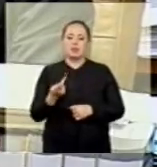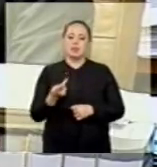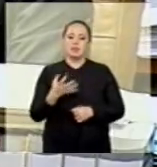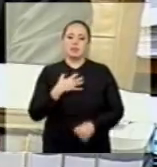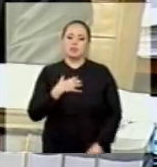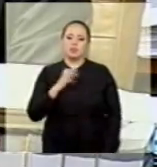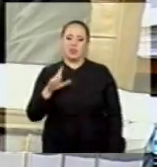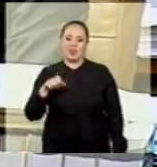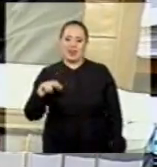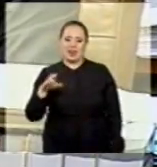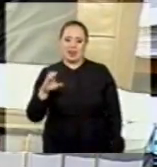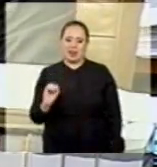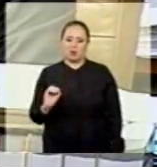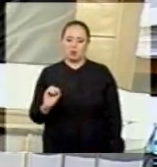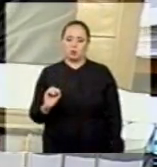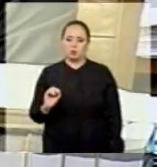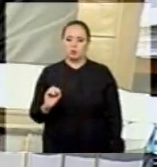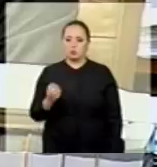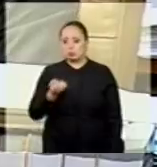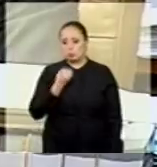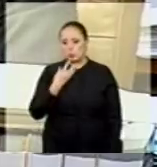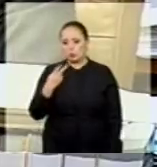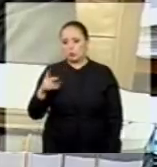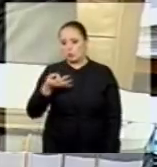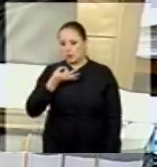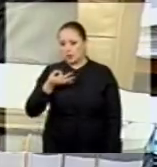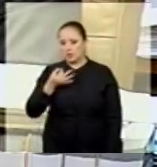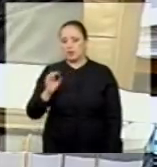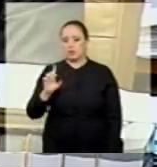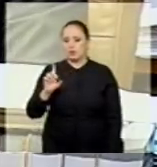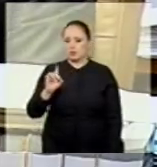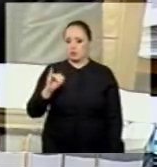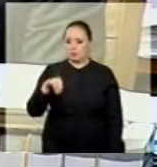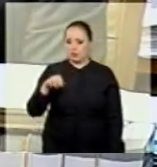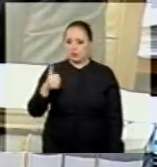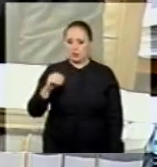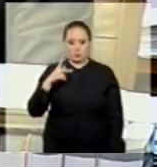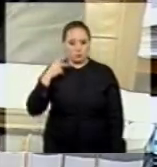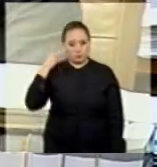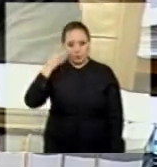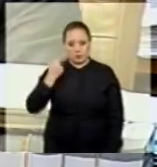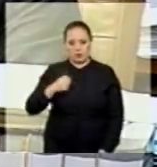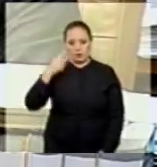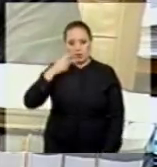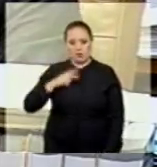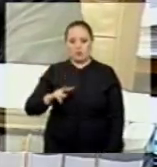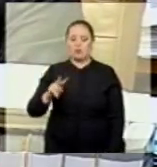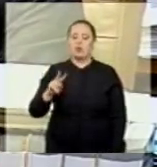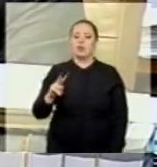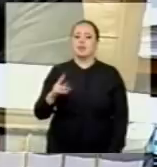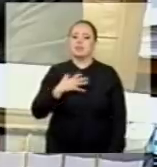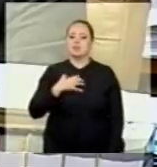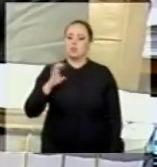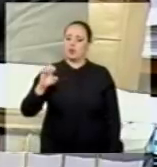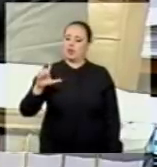uma observação muito apropriada de Vossa Excelência. A dimensão política deve ser vista em seu sentido helênico, pois